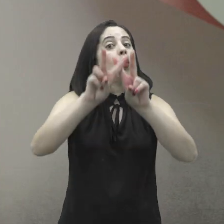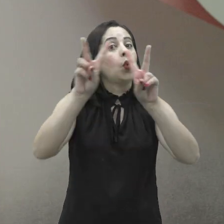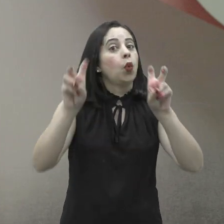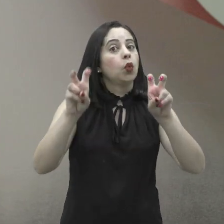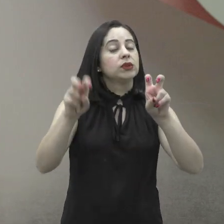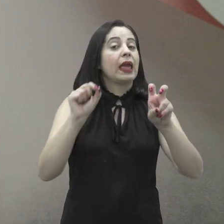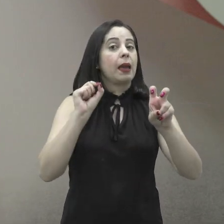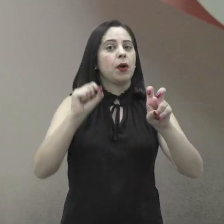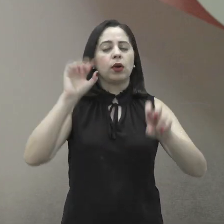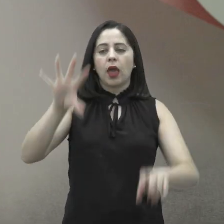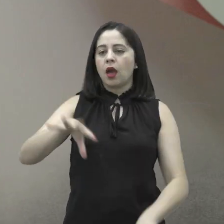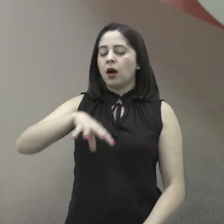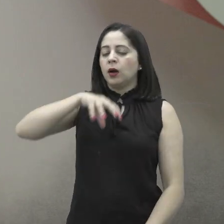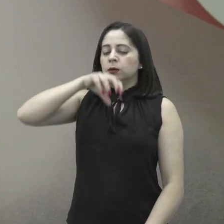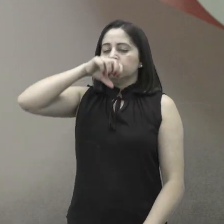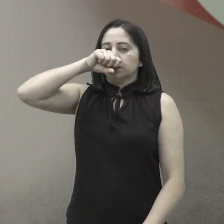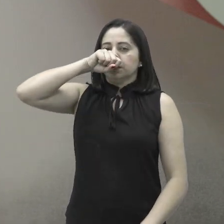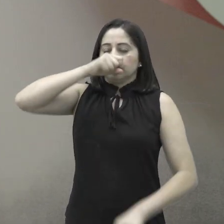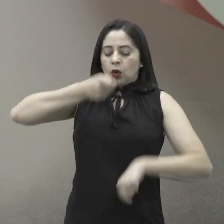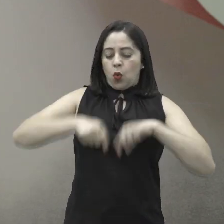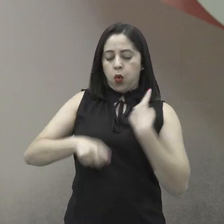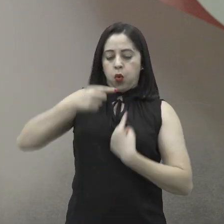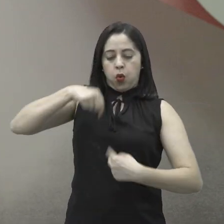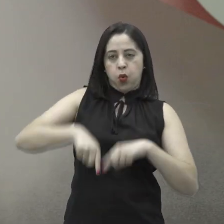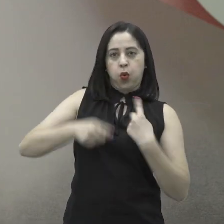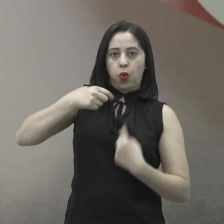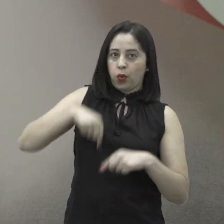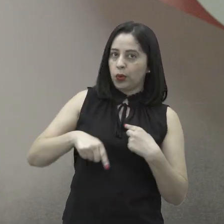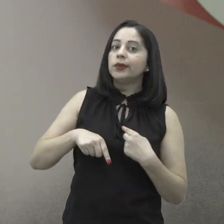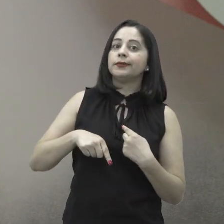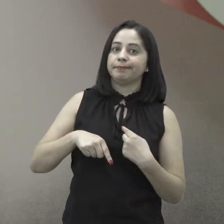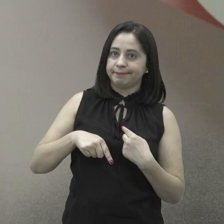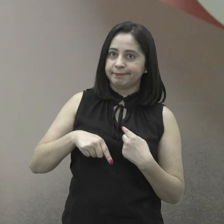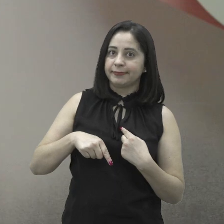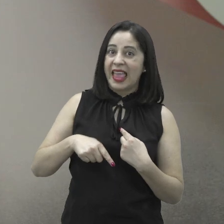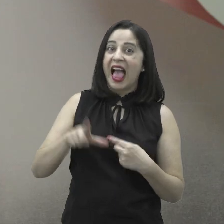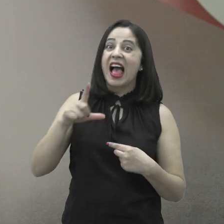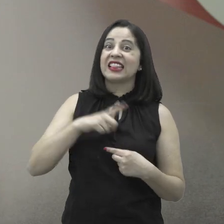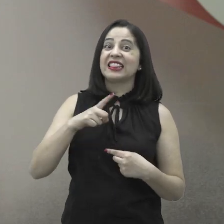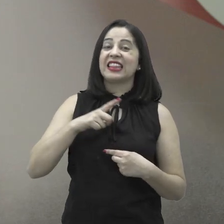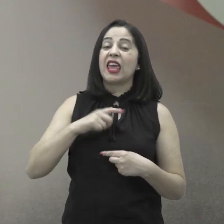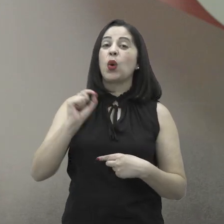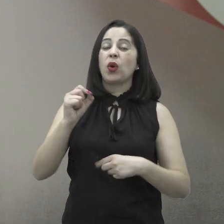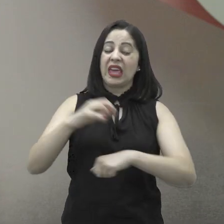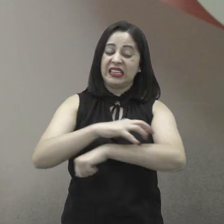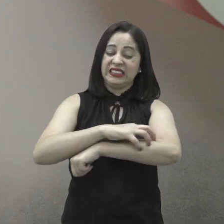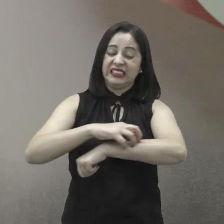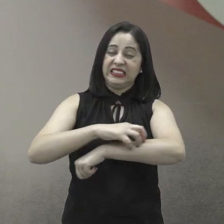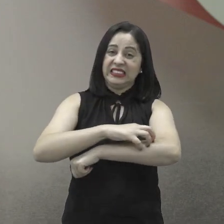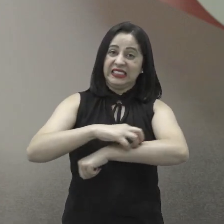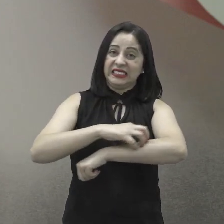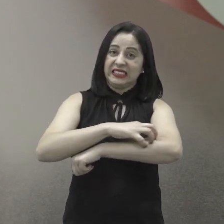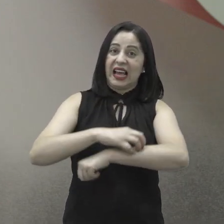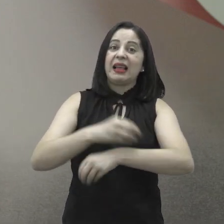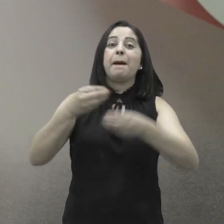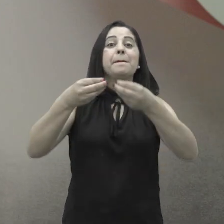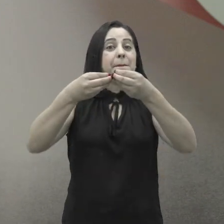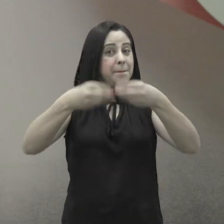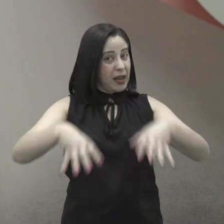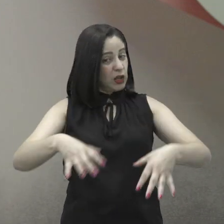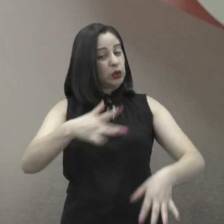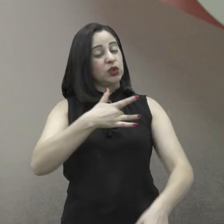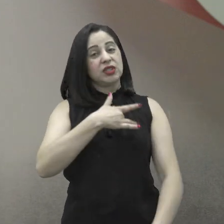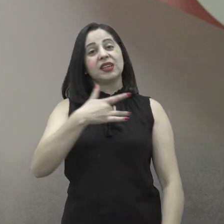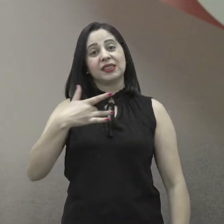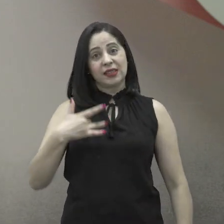é sistema respiratório, não tem como deixar de falar das alergias, que prejudicam bastante a